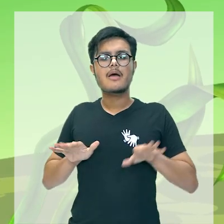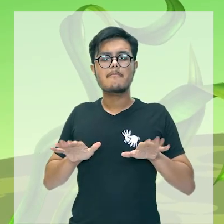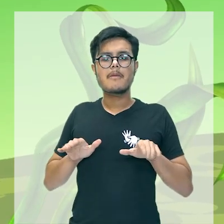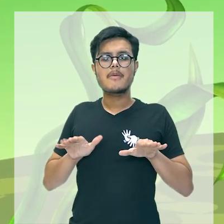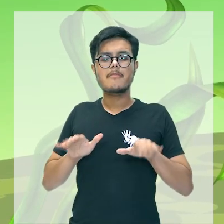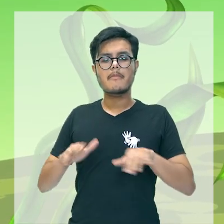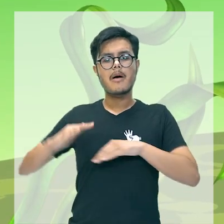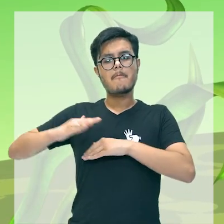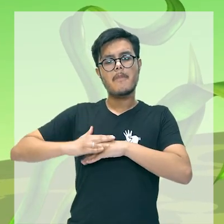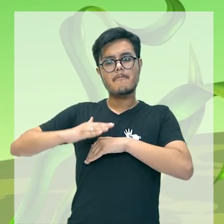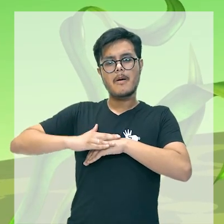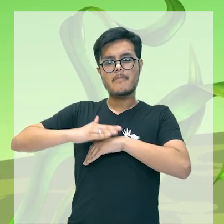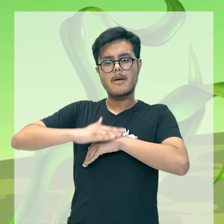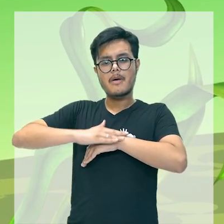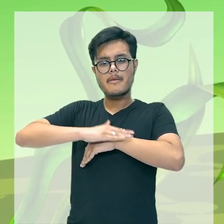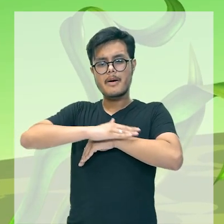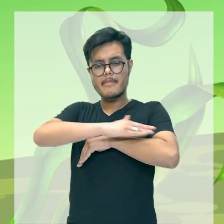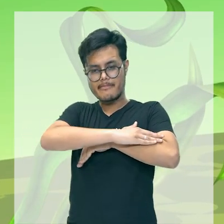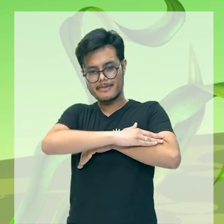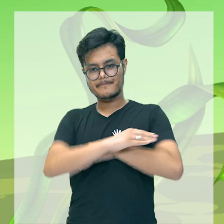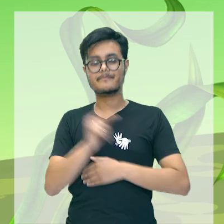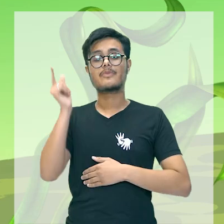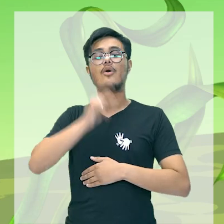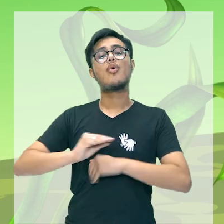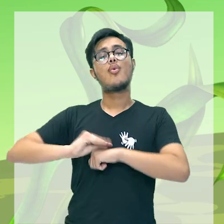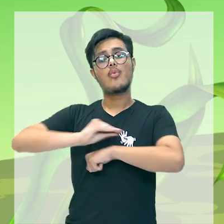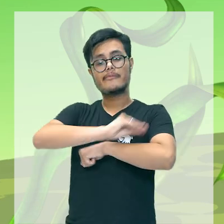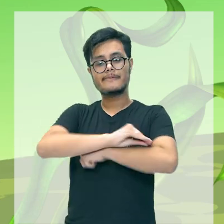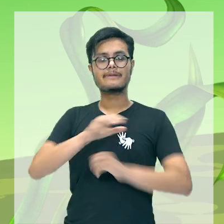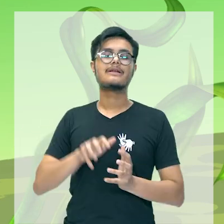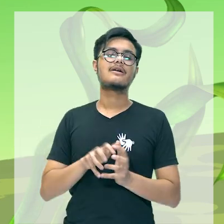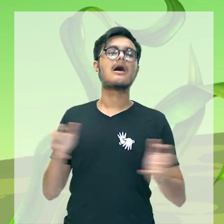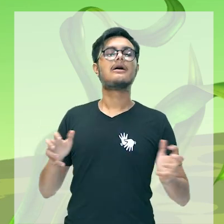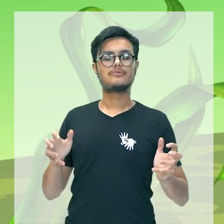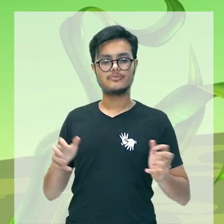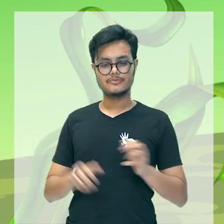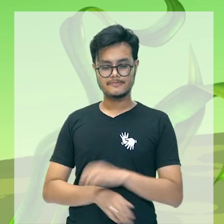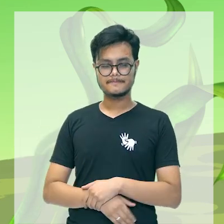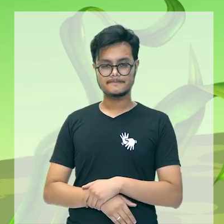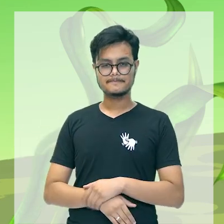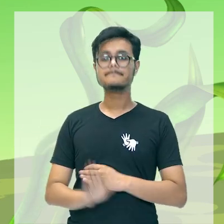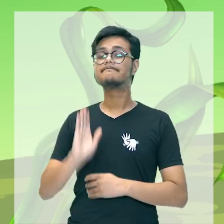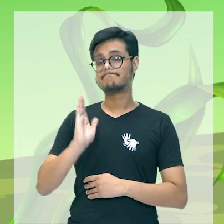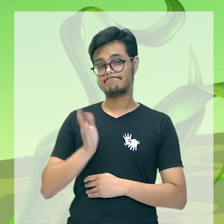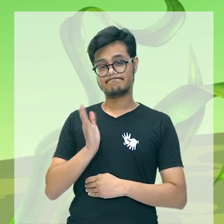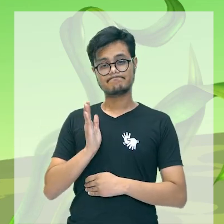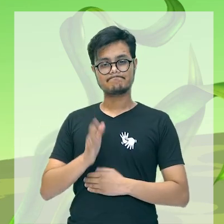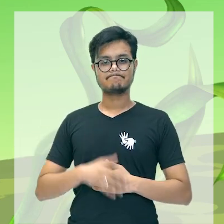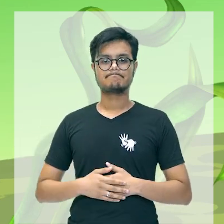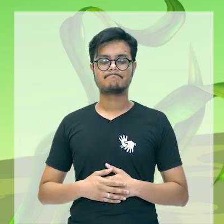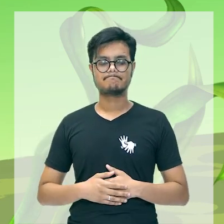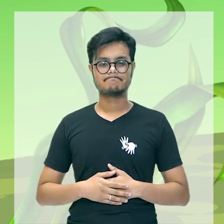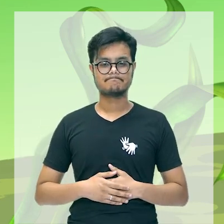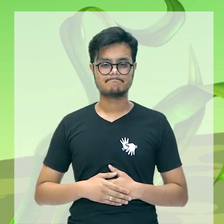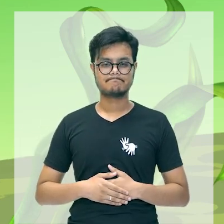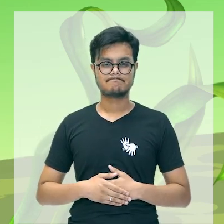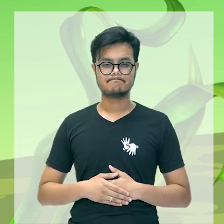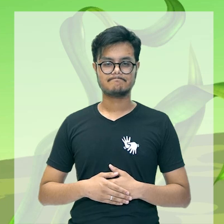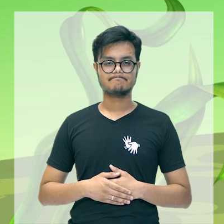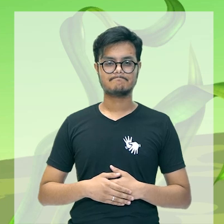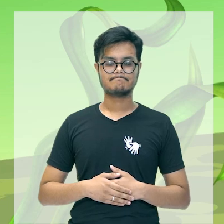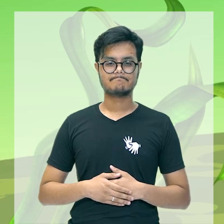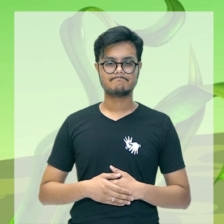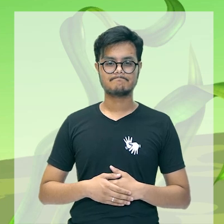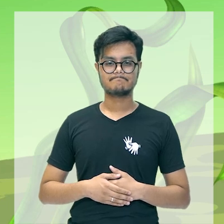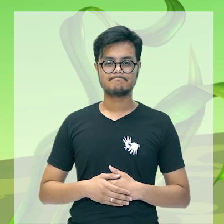as patas traseiras, depois as dianteiras, até se tornar uma rã ou sapo jovem ou adulto, né? E dar